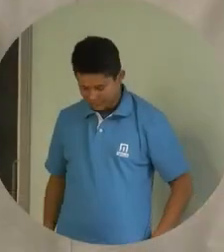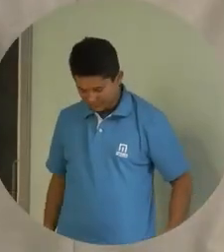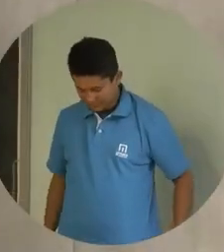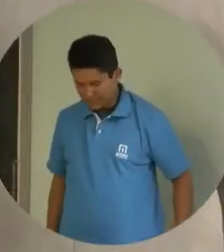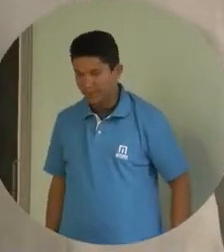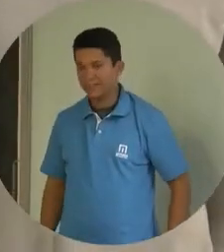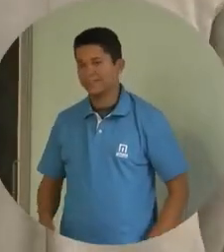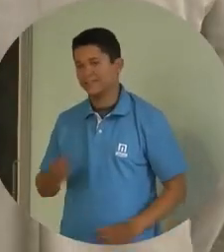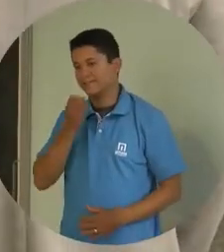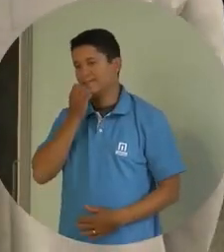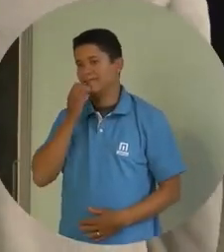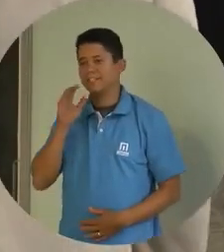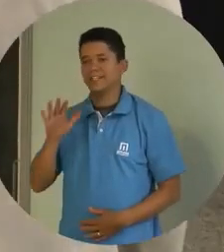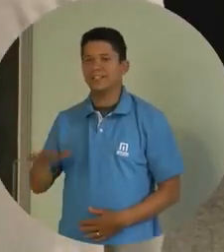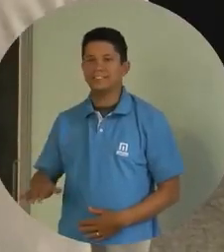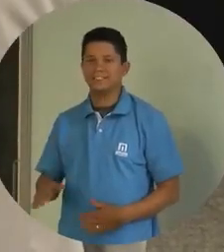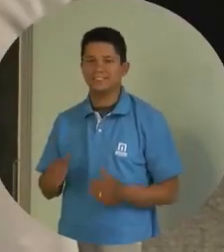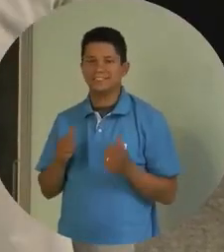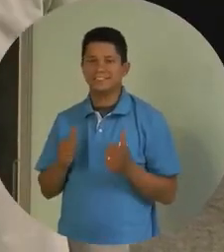Boa tarde, gente.